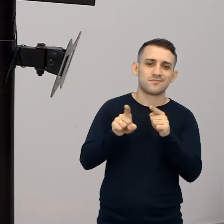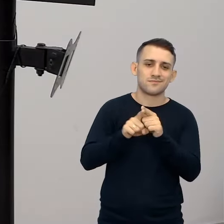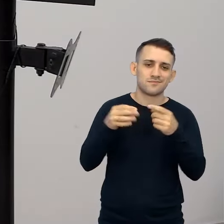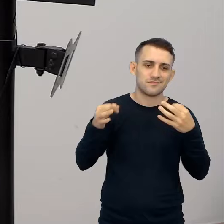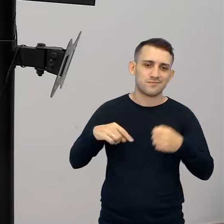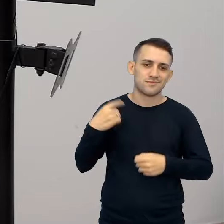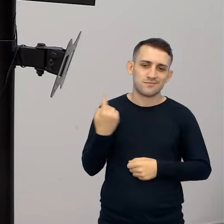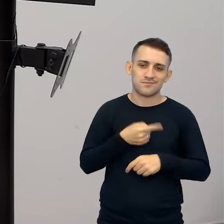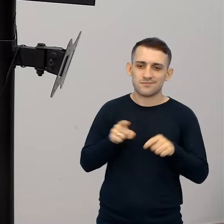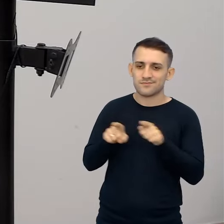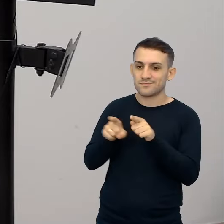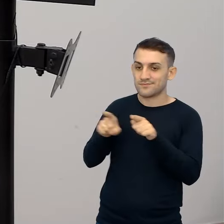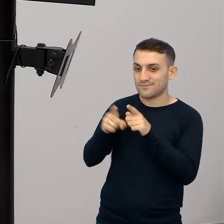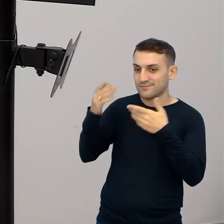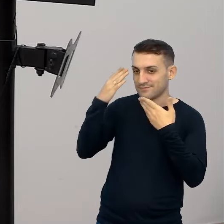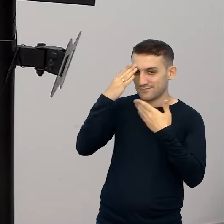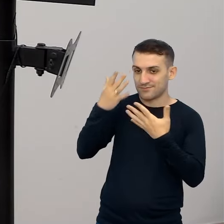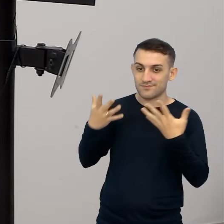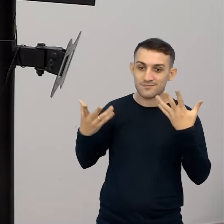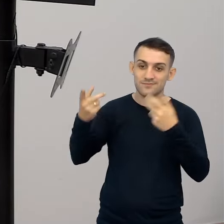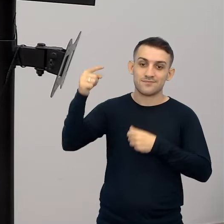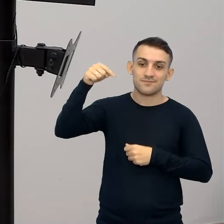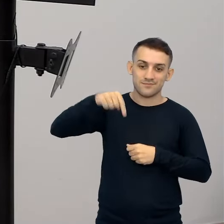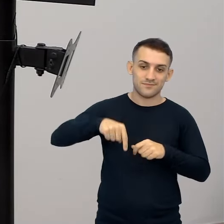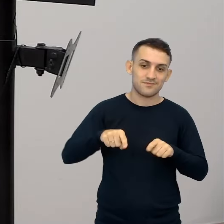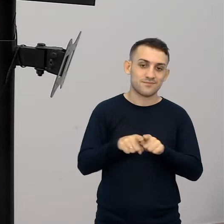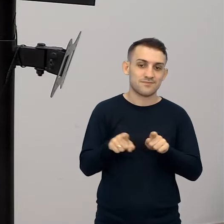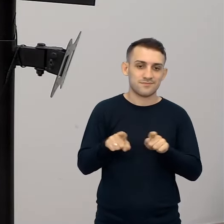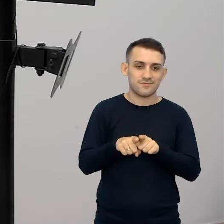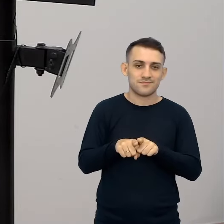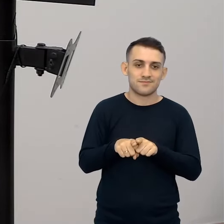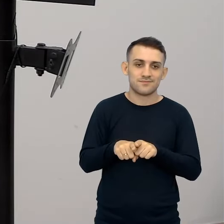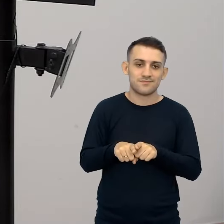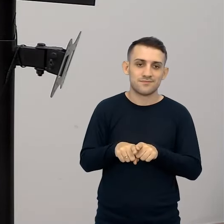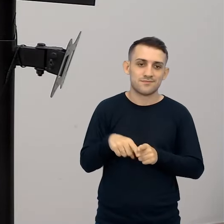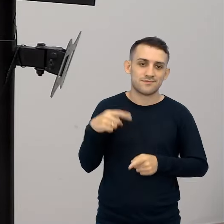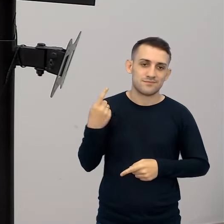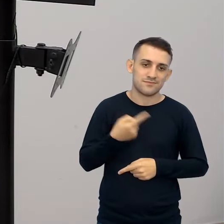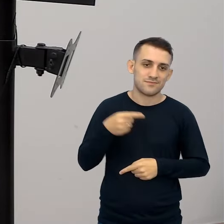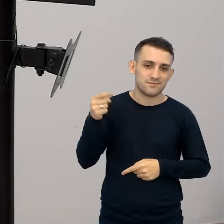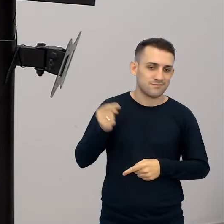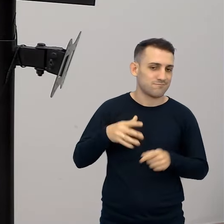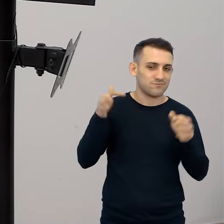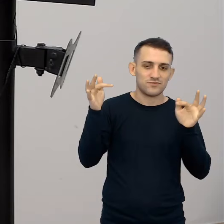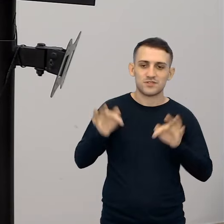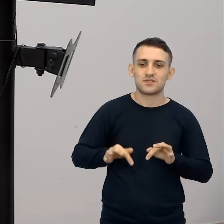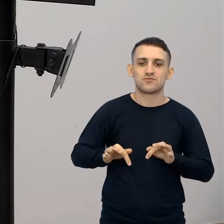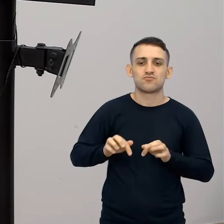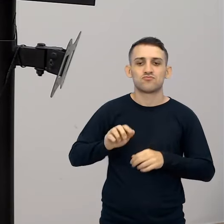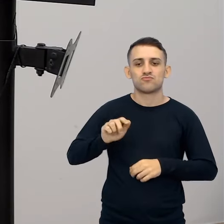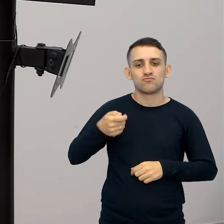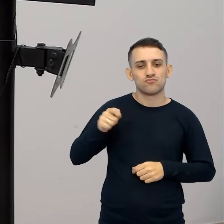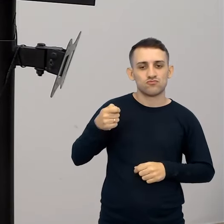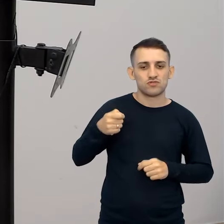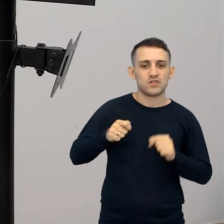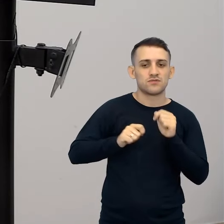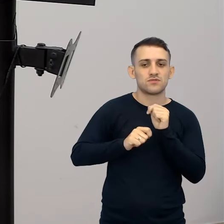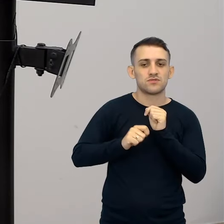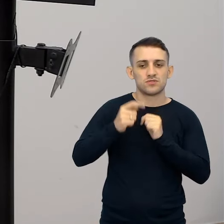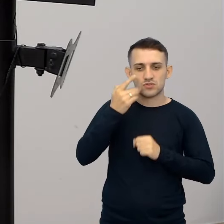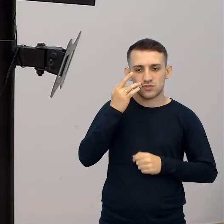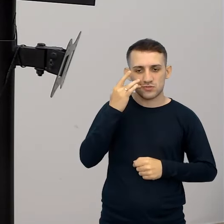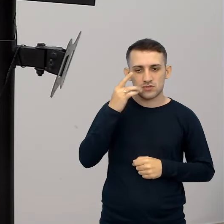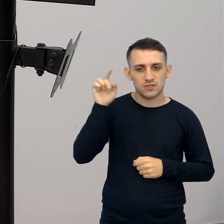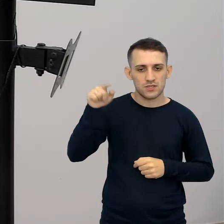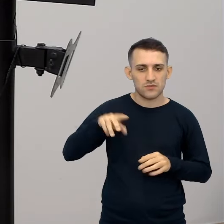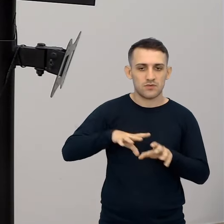Nós que agradecemos, né? Enriqueceu muito aí. Eu acho que fechou com chave de ouro aí as nossas formações ao longo